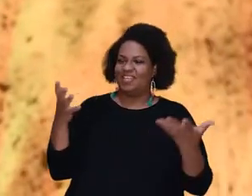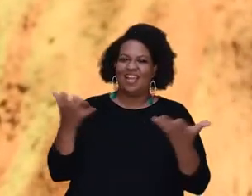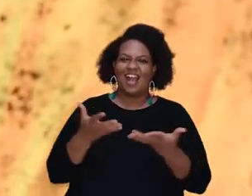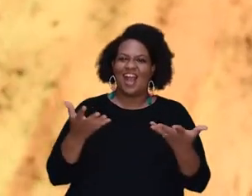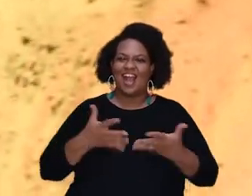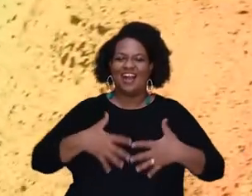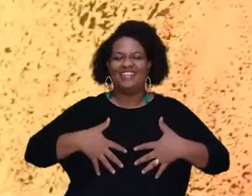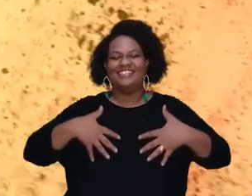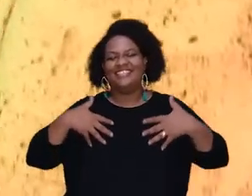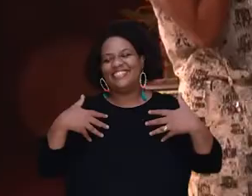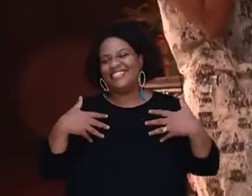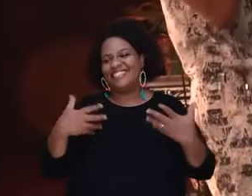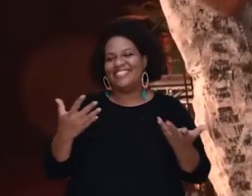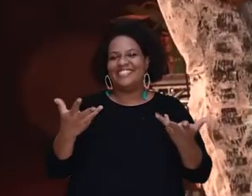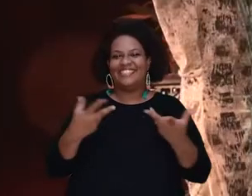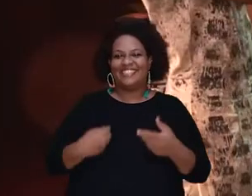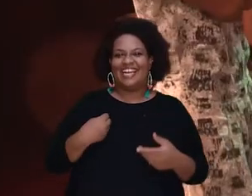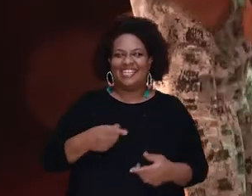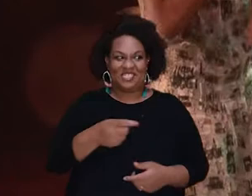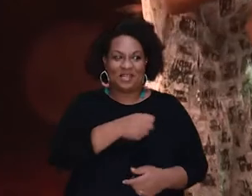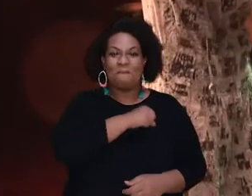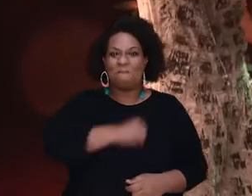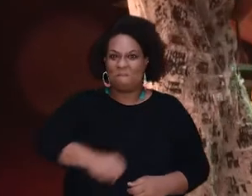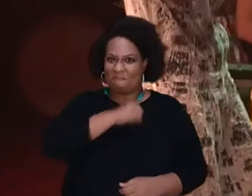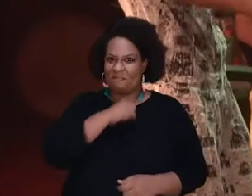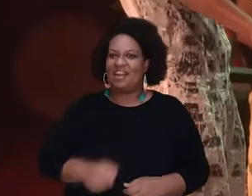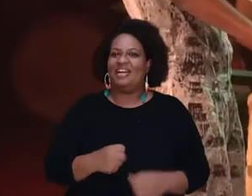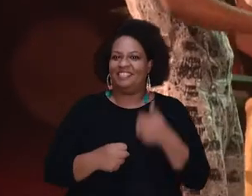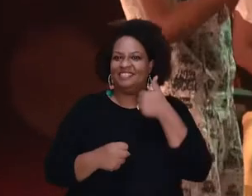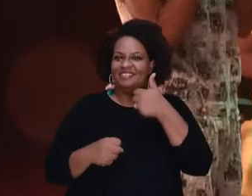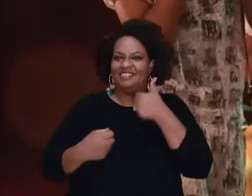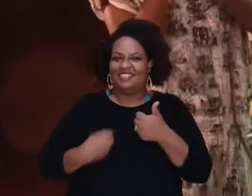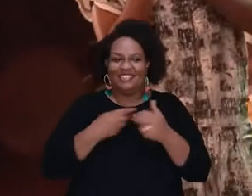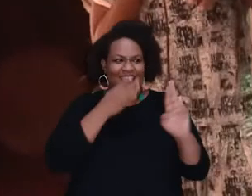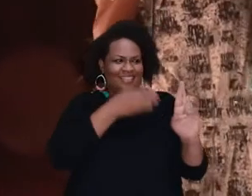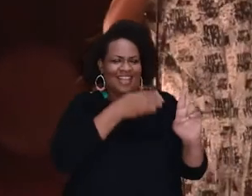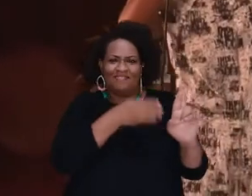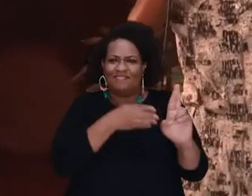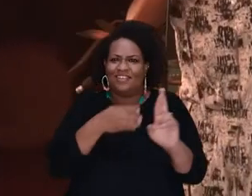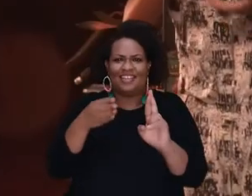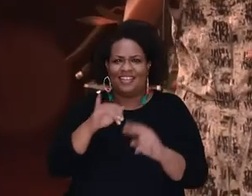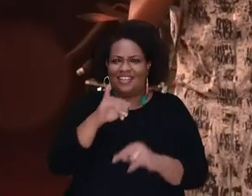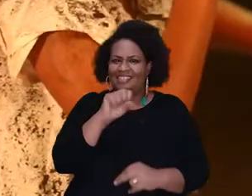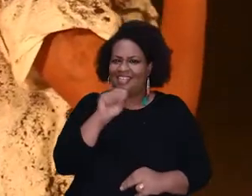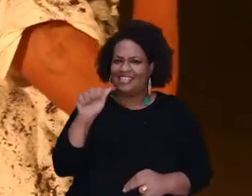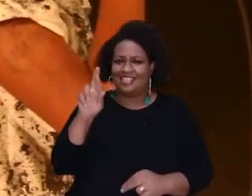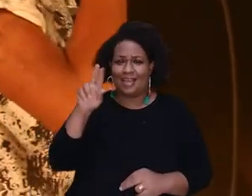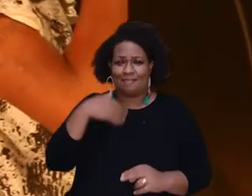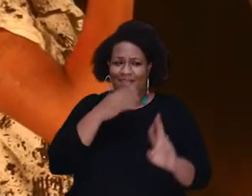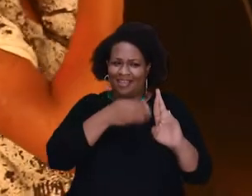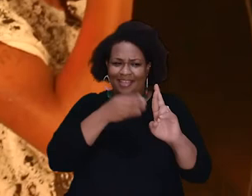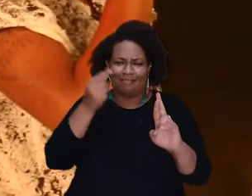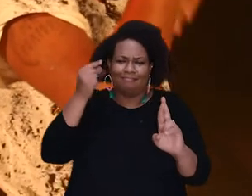Bione. Ah, que honra! Que honra estar aqui com essas brabas. Muito massa estar aqui com minhas referências, né?